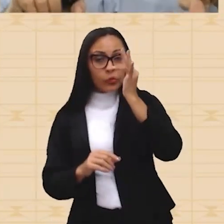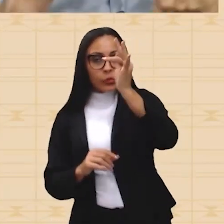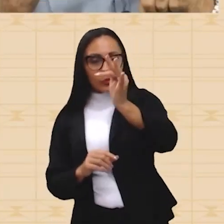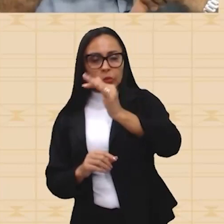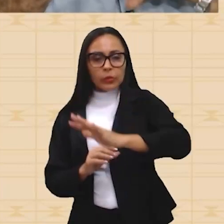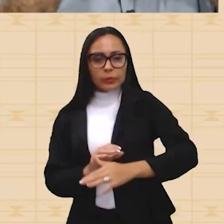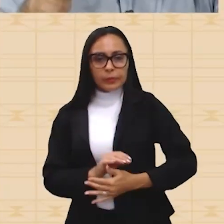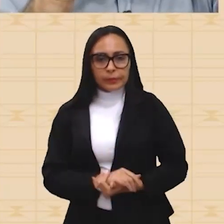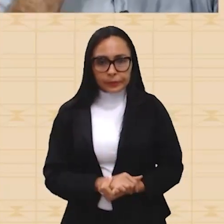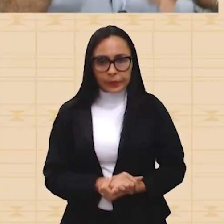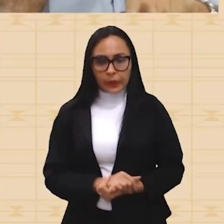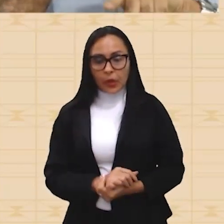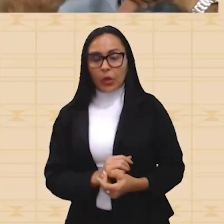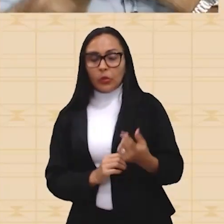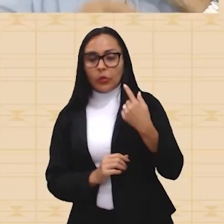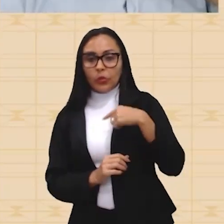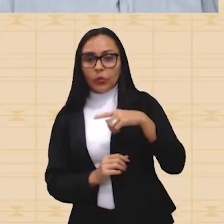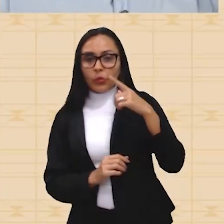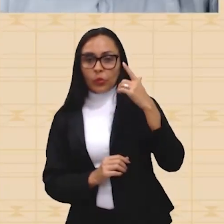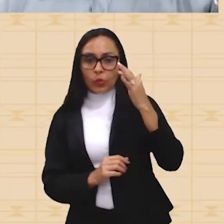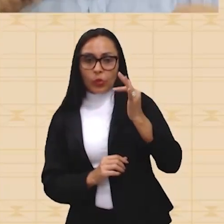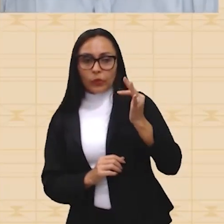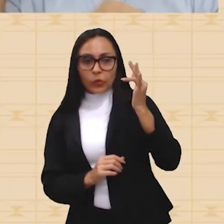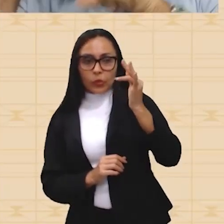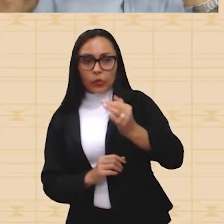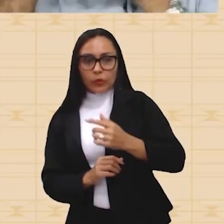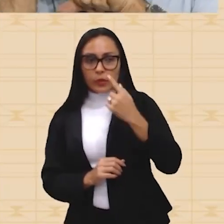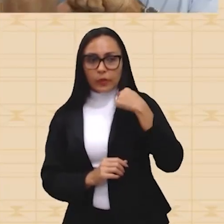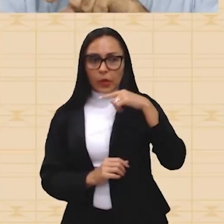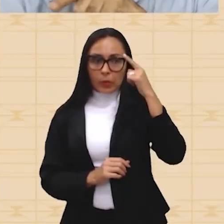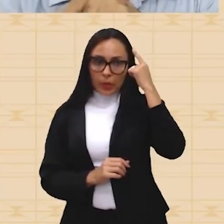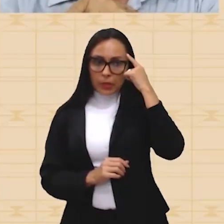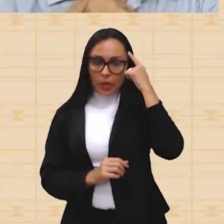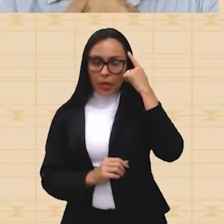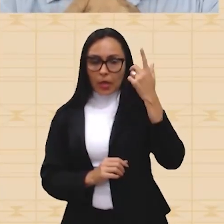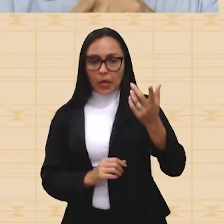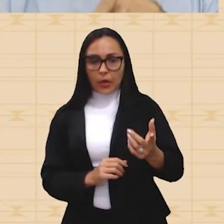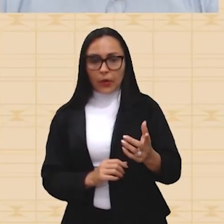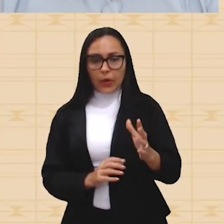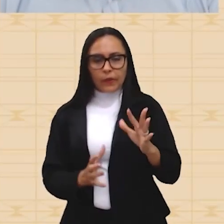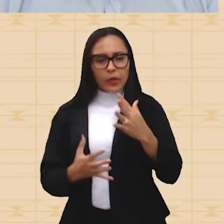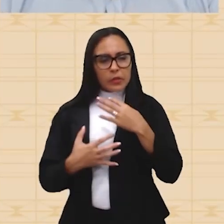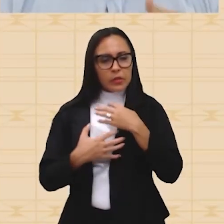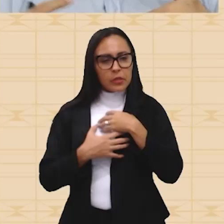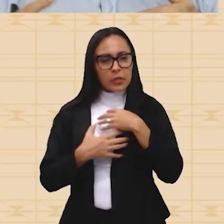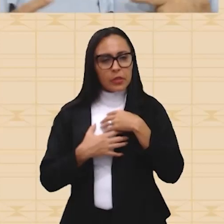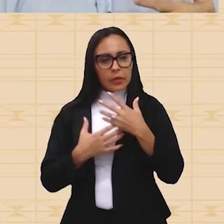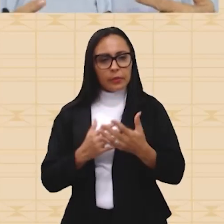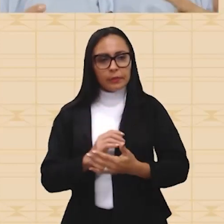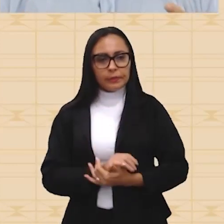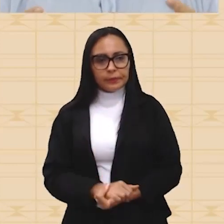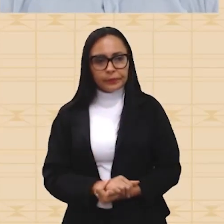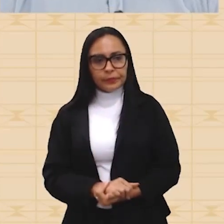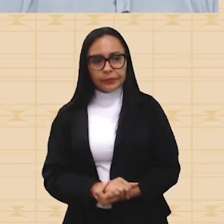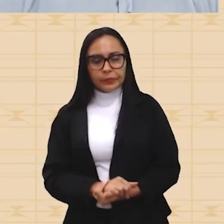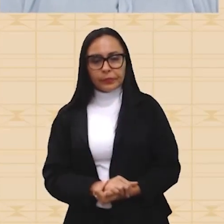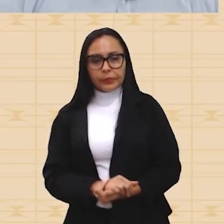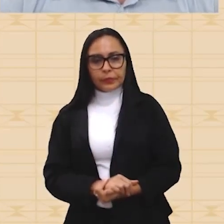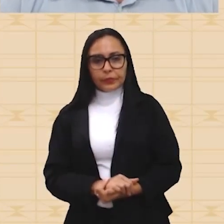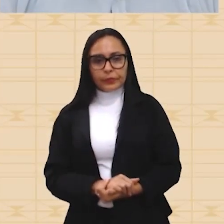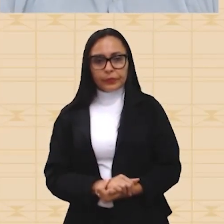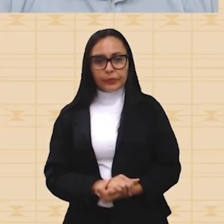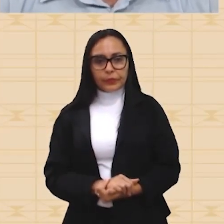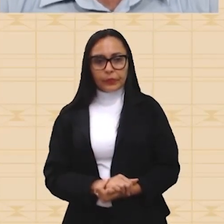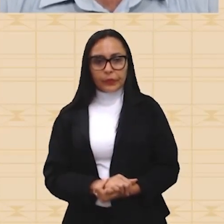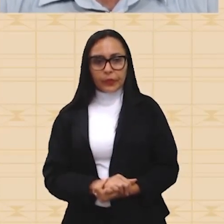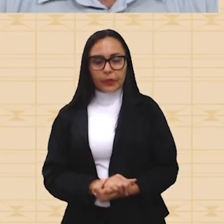assim, no futuro você vai ver desse jeito, no futuro você vai sentir desse jeito. Então, o que é que eles viam como futuro naquela época,